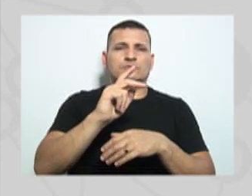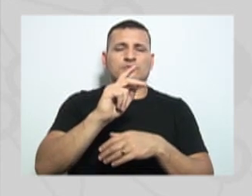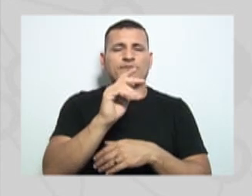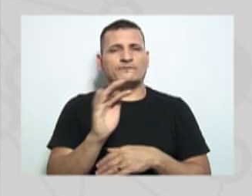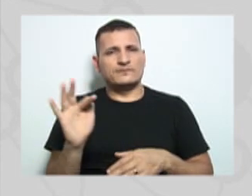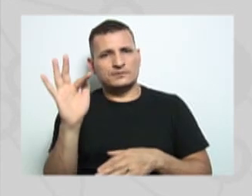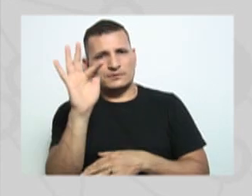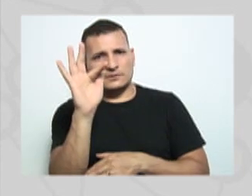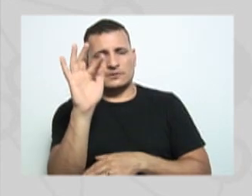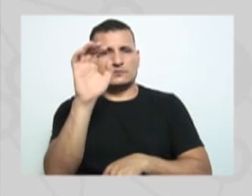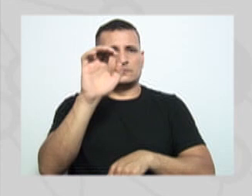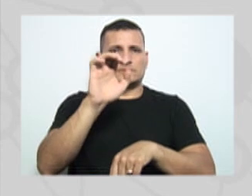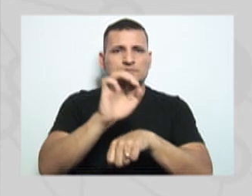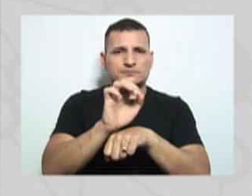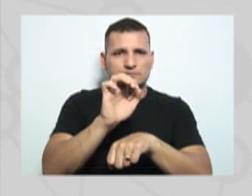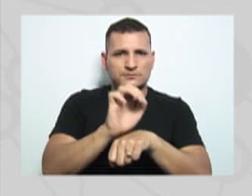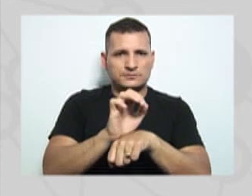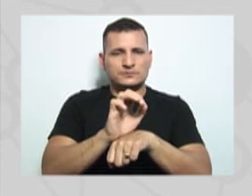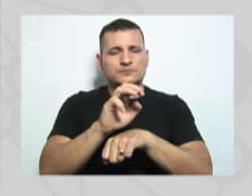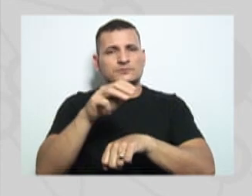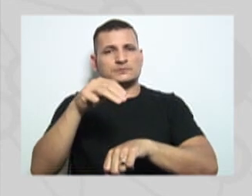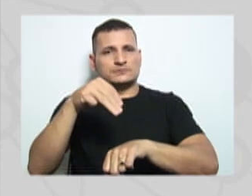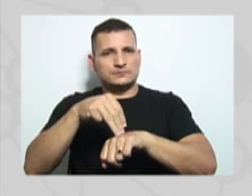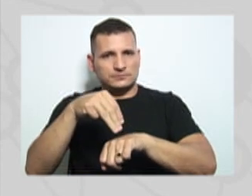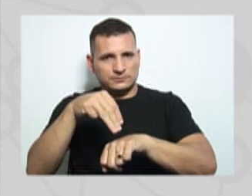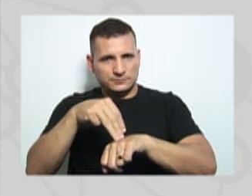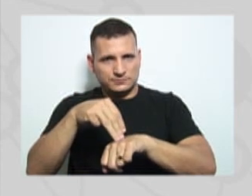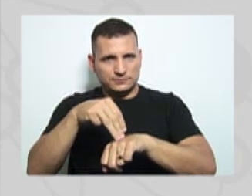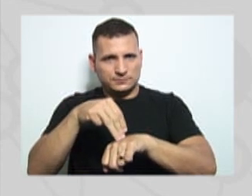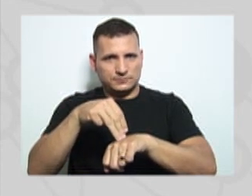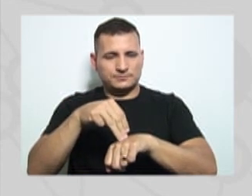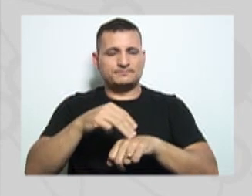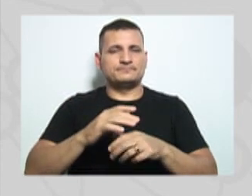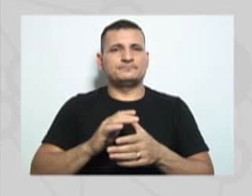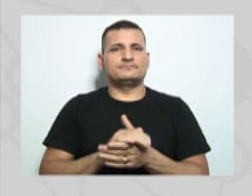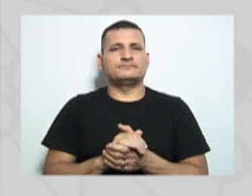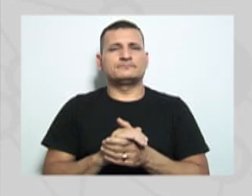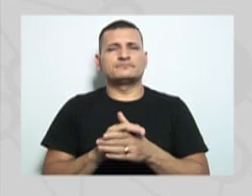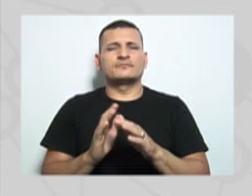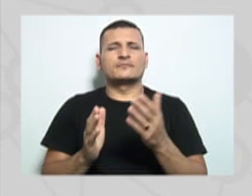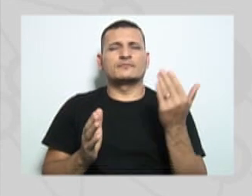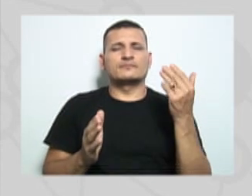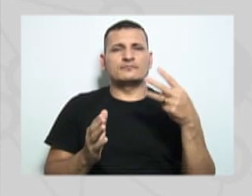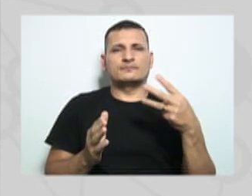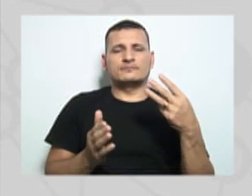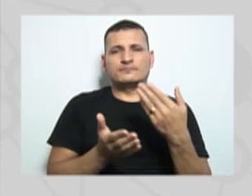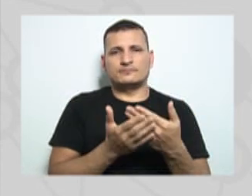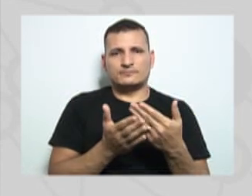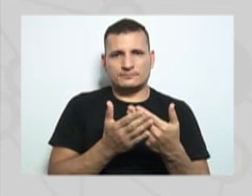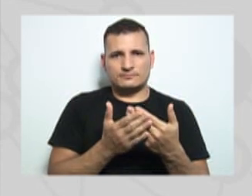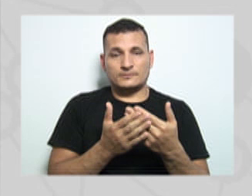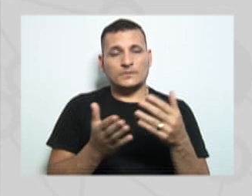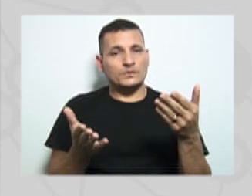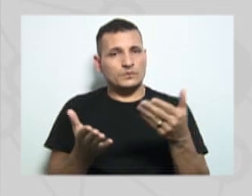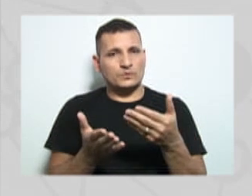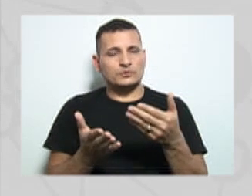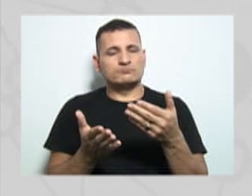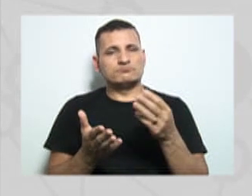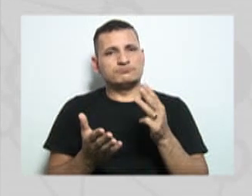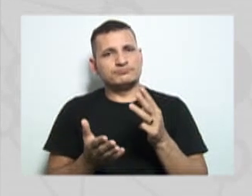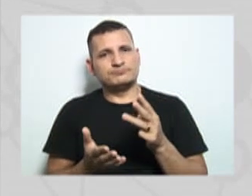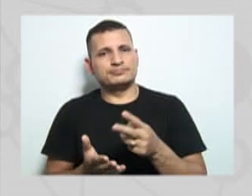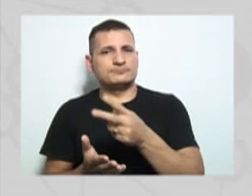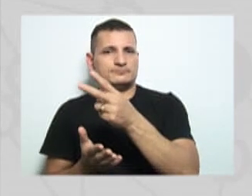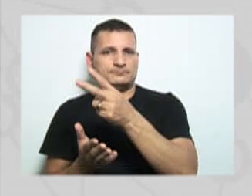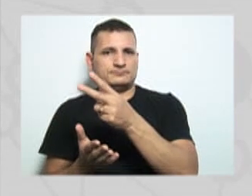nossa aula de número 3, que nós começamos a falar sobre alíquota, sobre contribuições, então vai ser só uma continuação, tá certo?